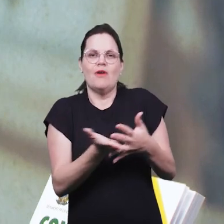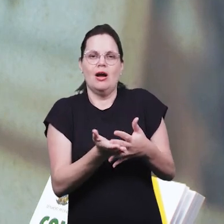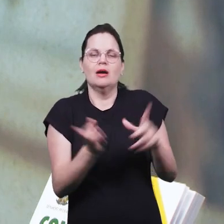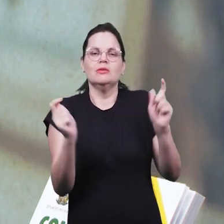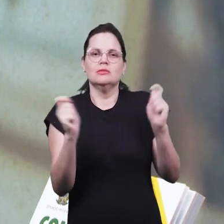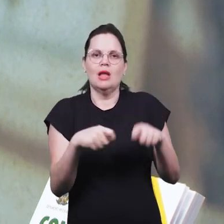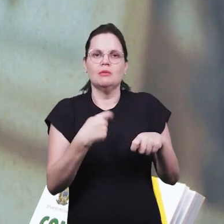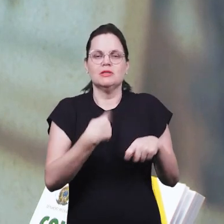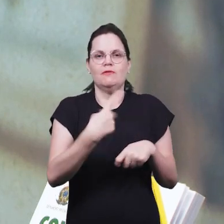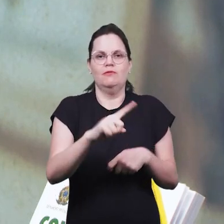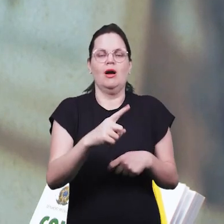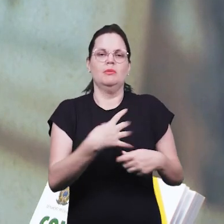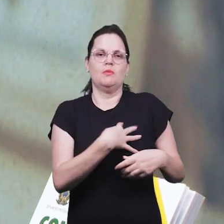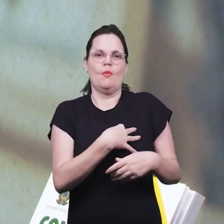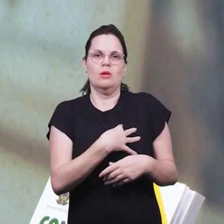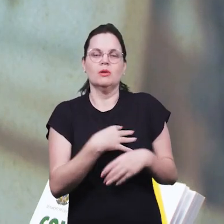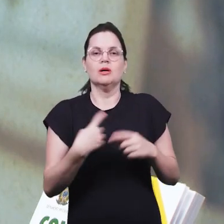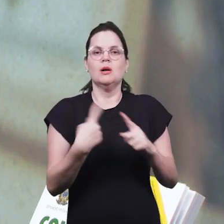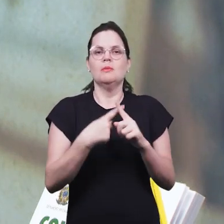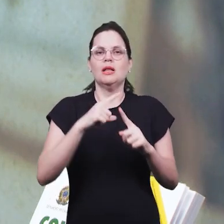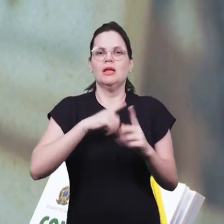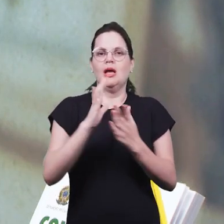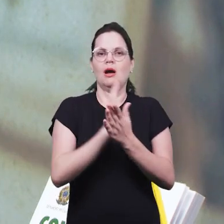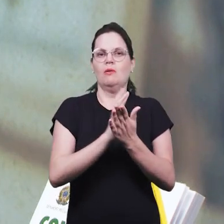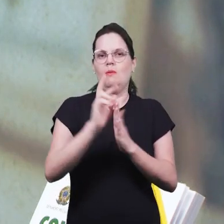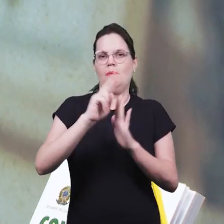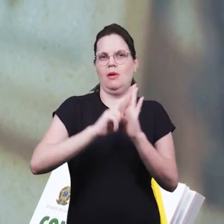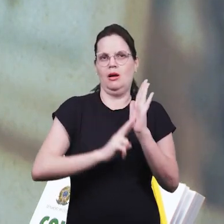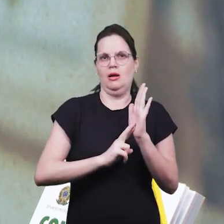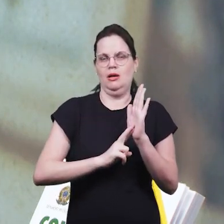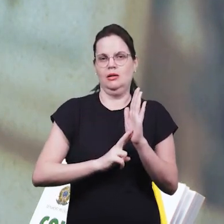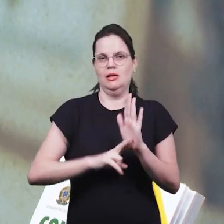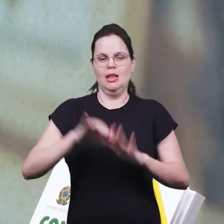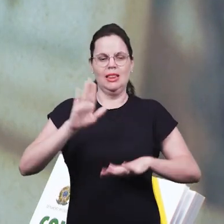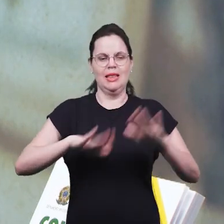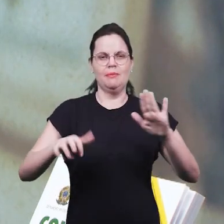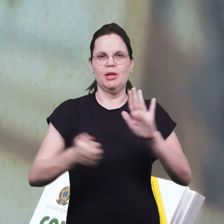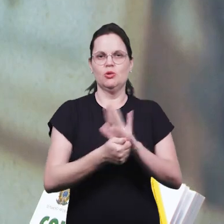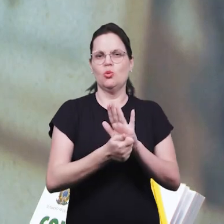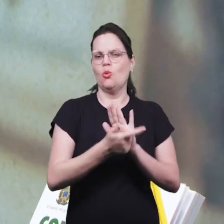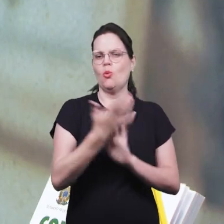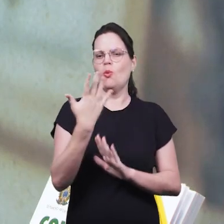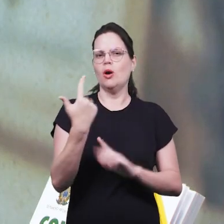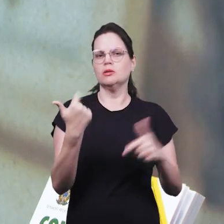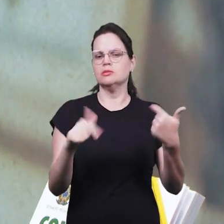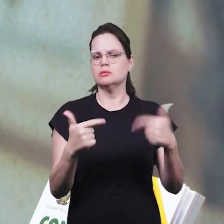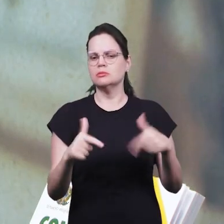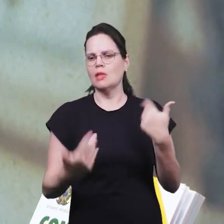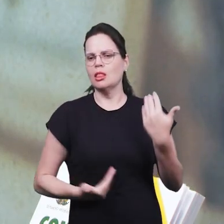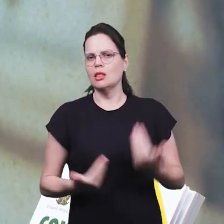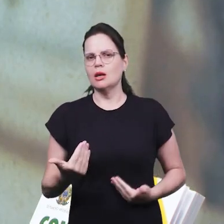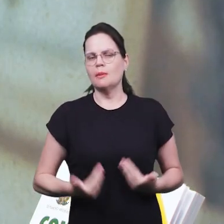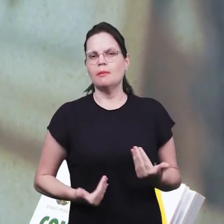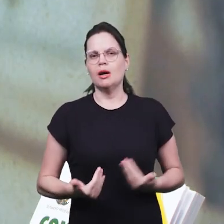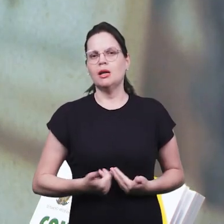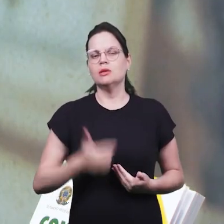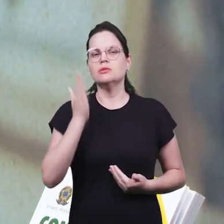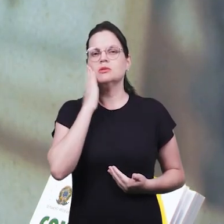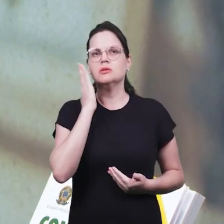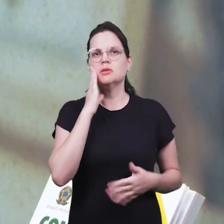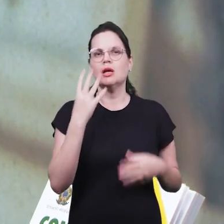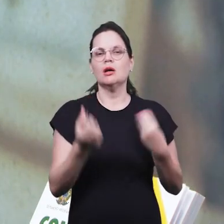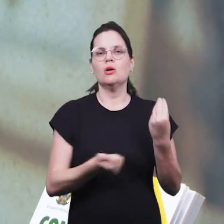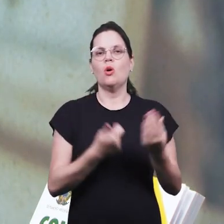intervalo específico, porque há regras específicas que falam sobre a quantidade de funcionários e como que vai se dar a condição dessas pausas